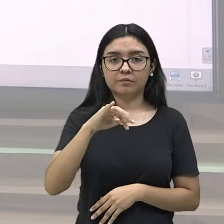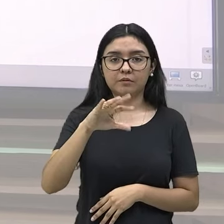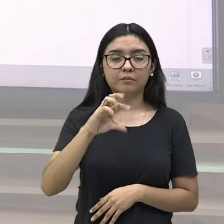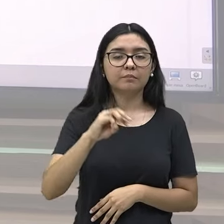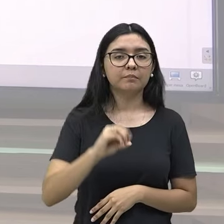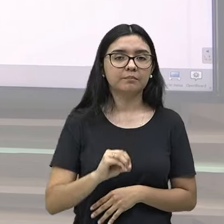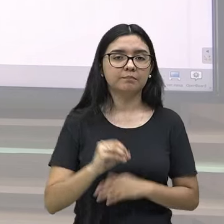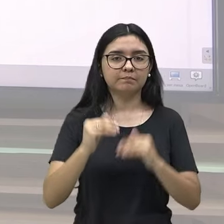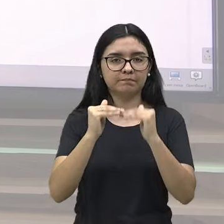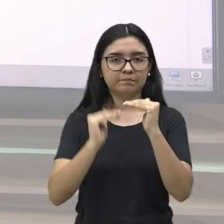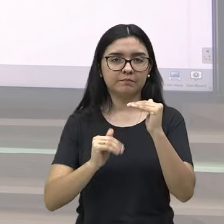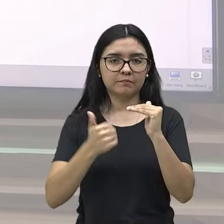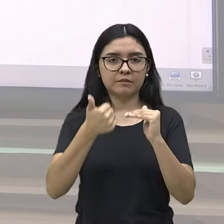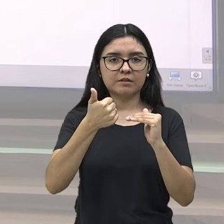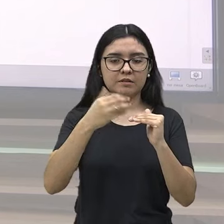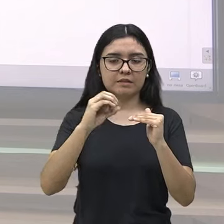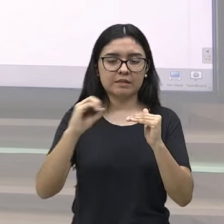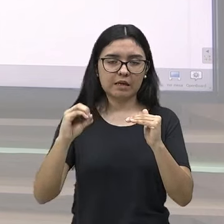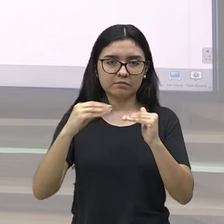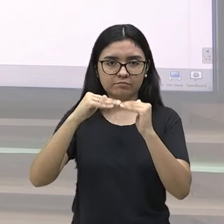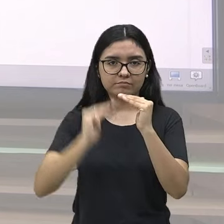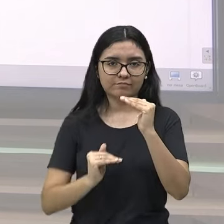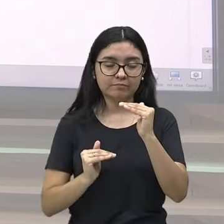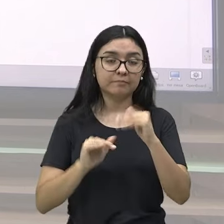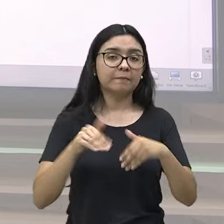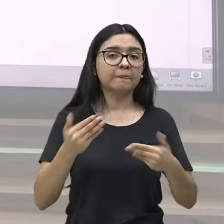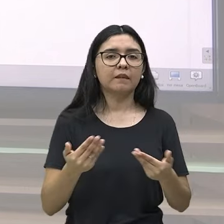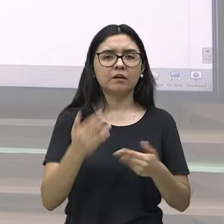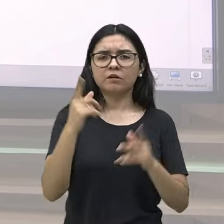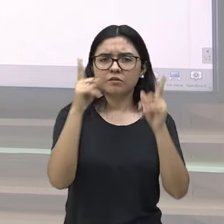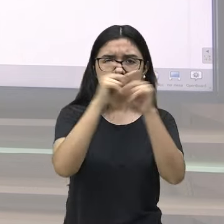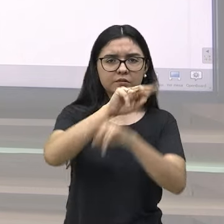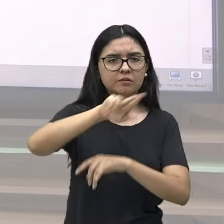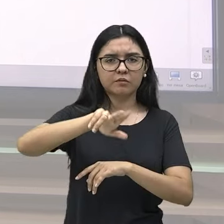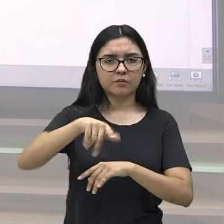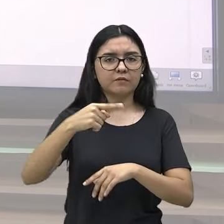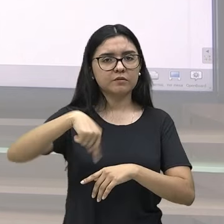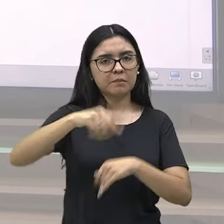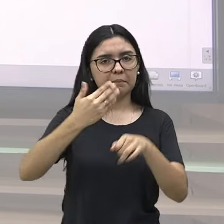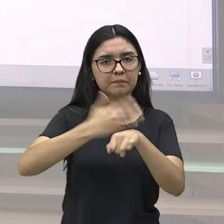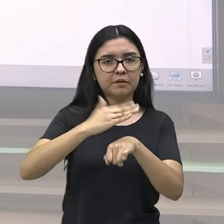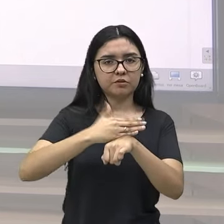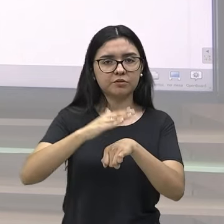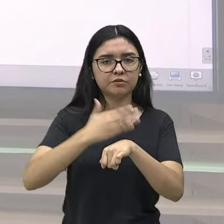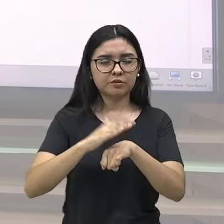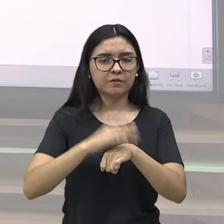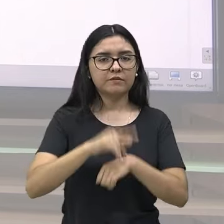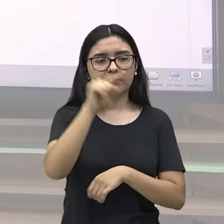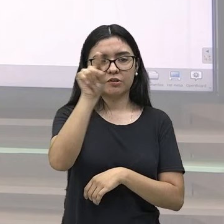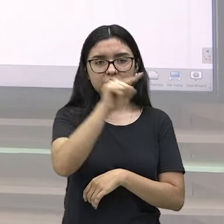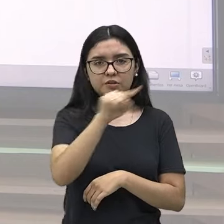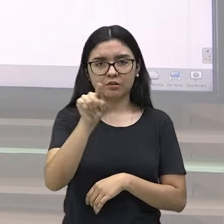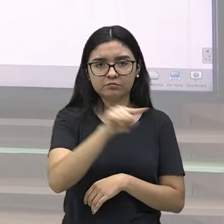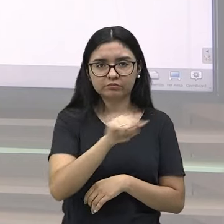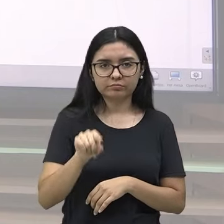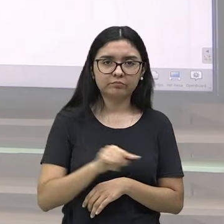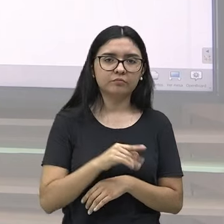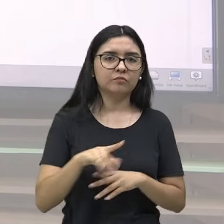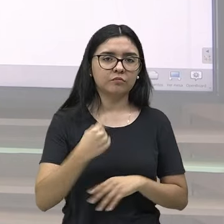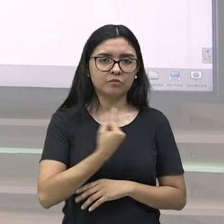que não é difícil, ó. É só praticar aí essa técnica, eliminando todos os números primos que nós já